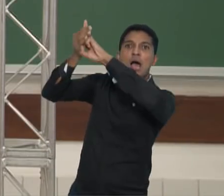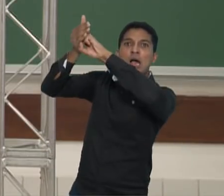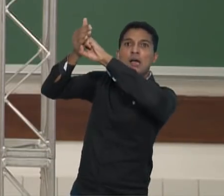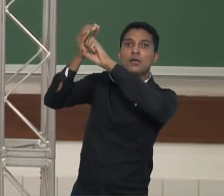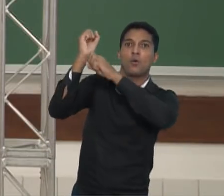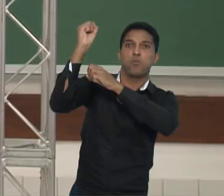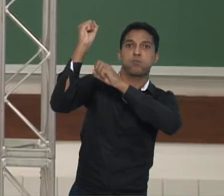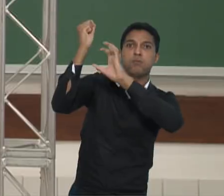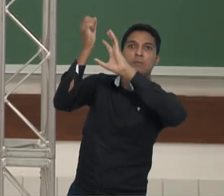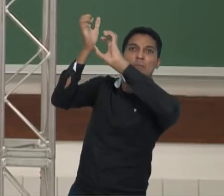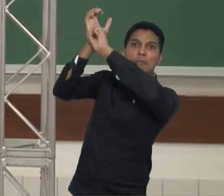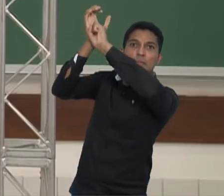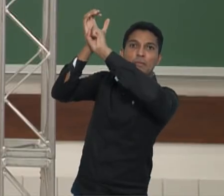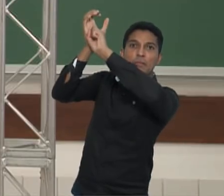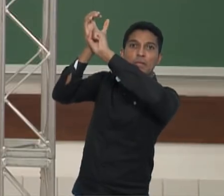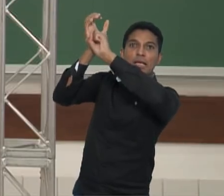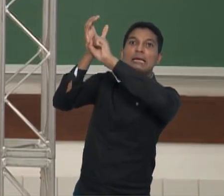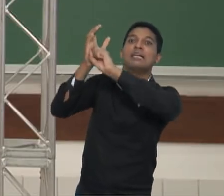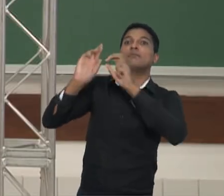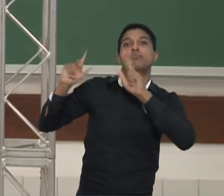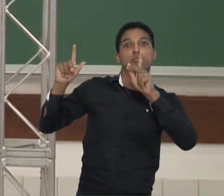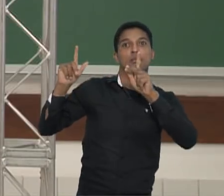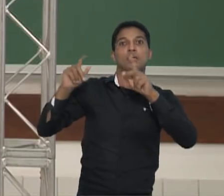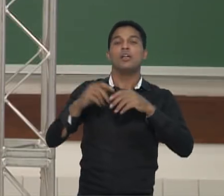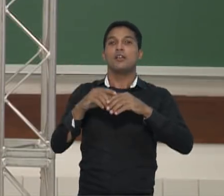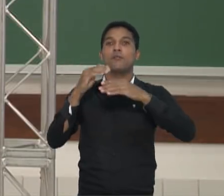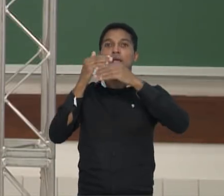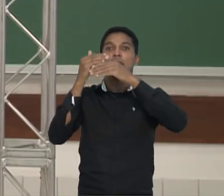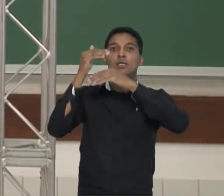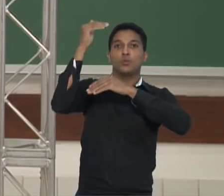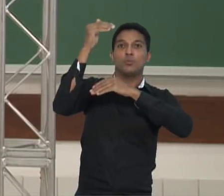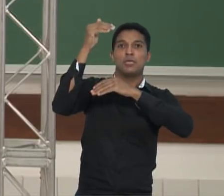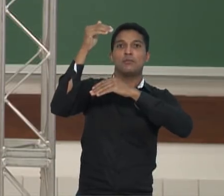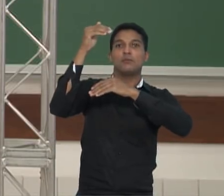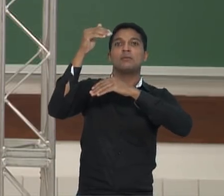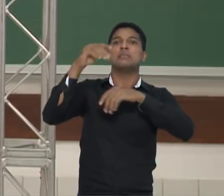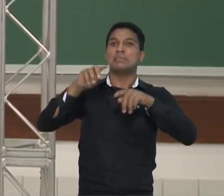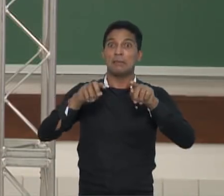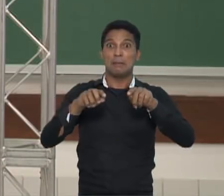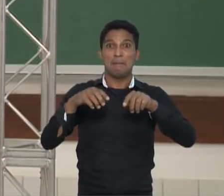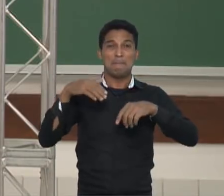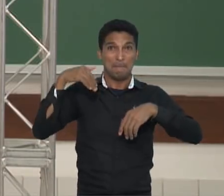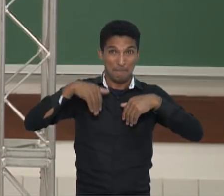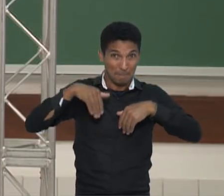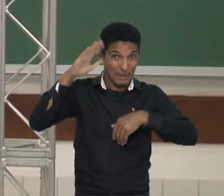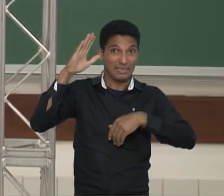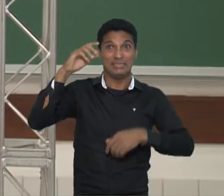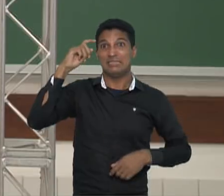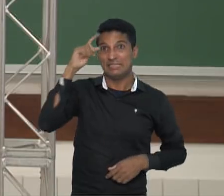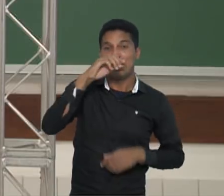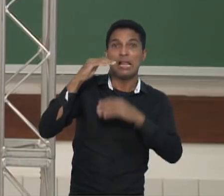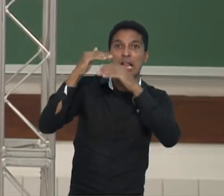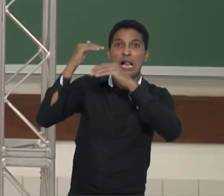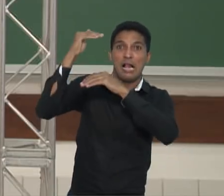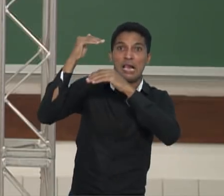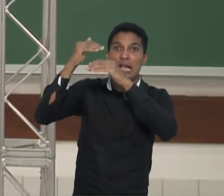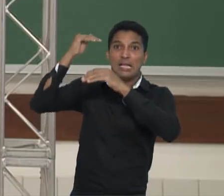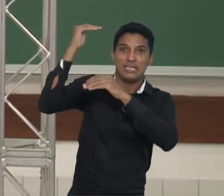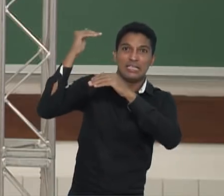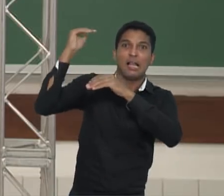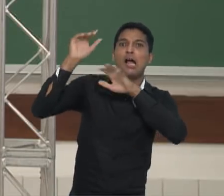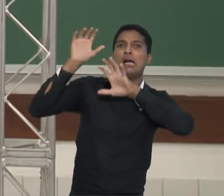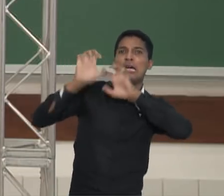conforme o atleta vai subindo a parede, ele vai ficando mais técnico e mais difícil. É